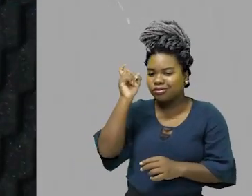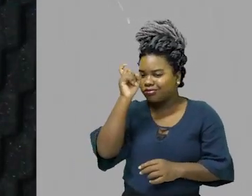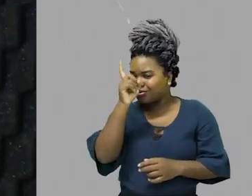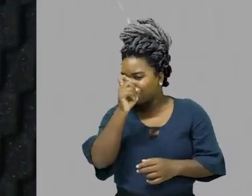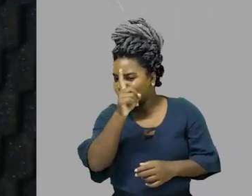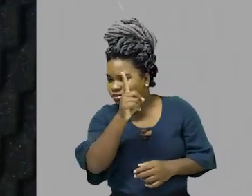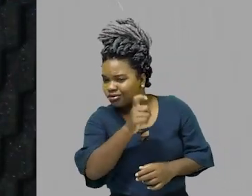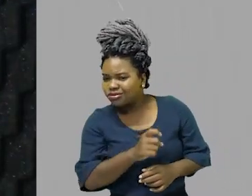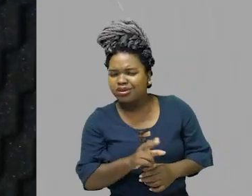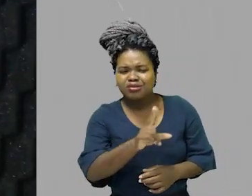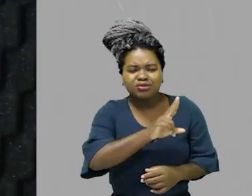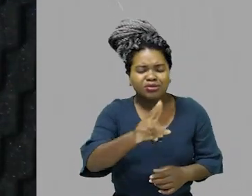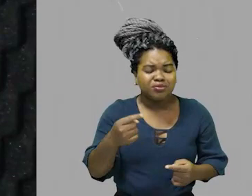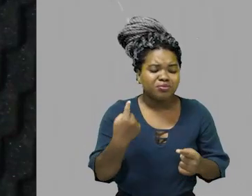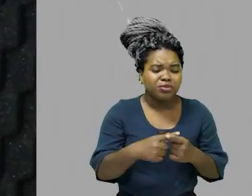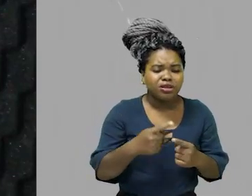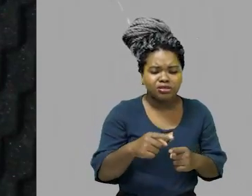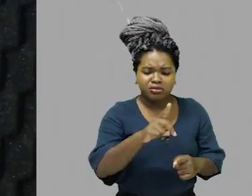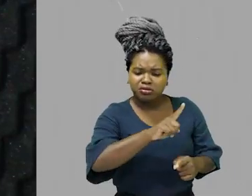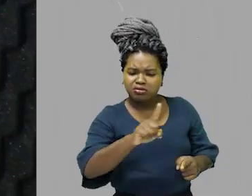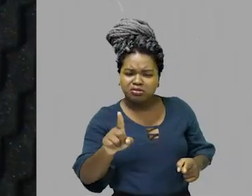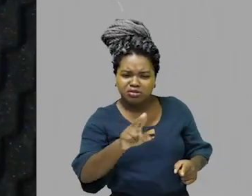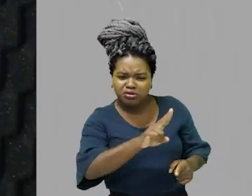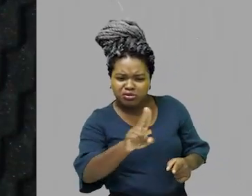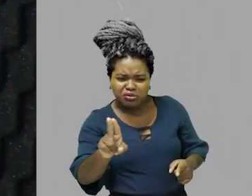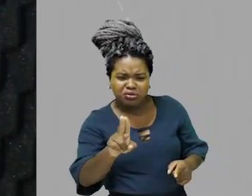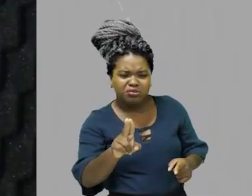nomes que a gente nunca teve contato. Geralmente